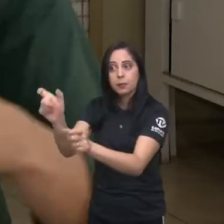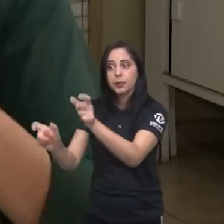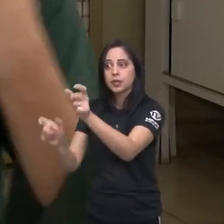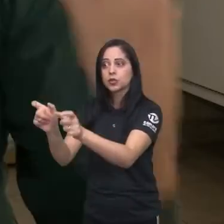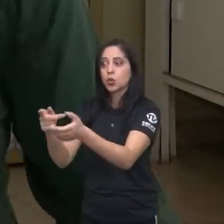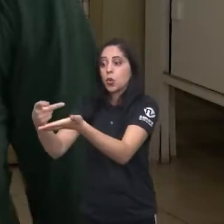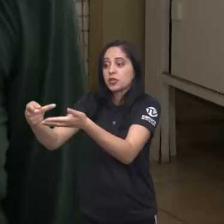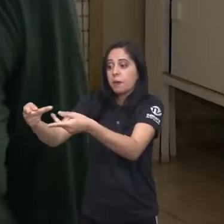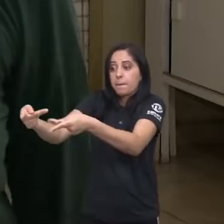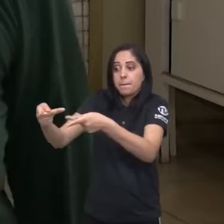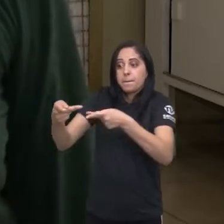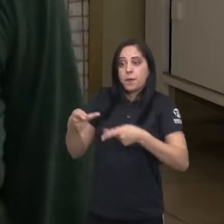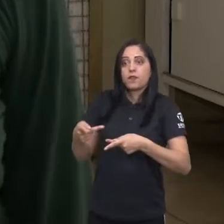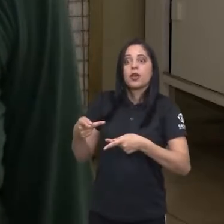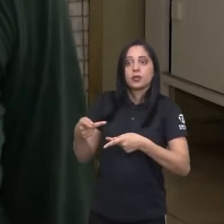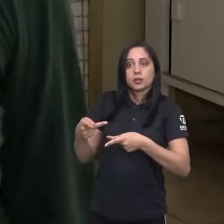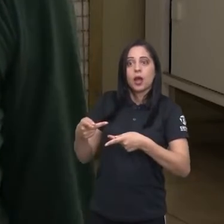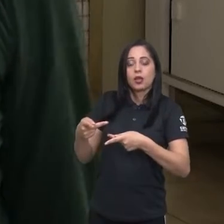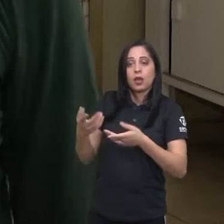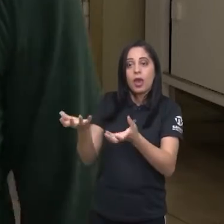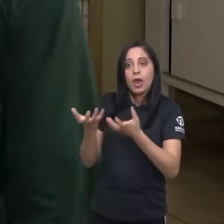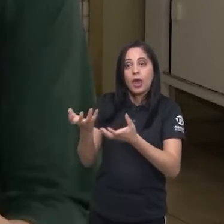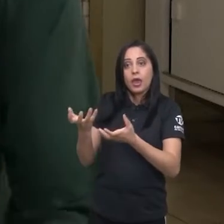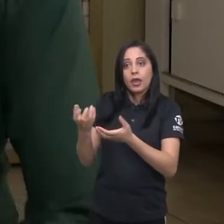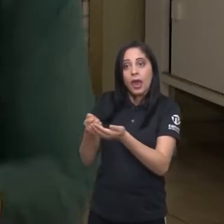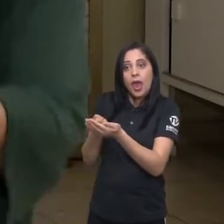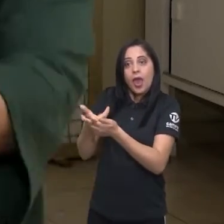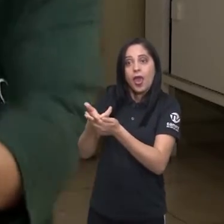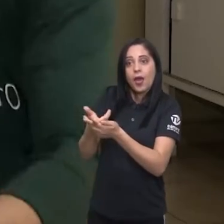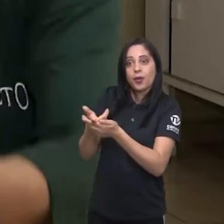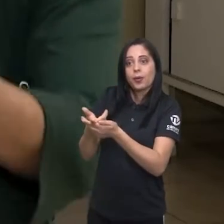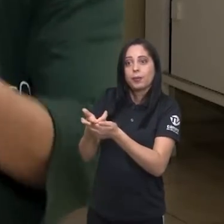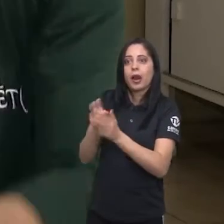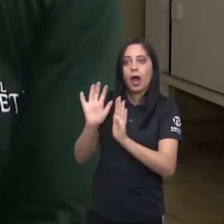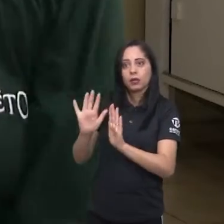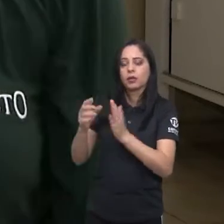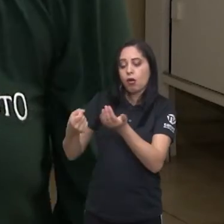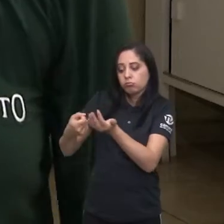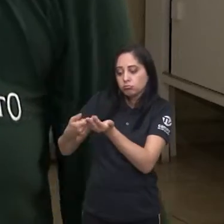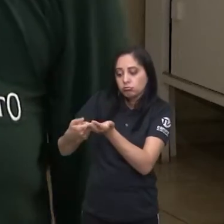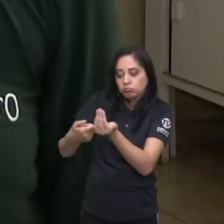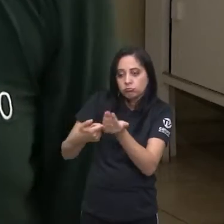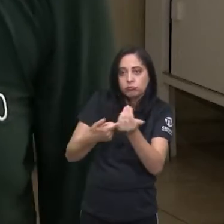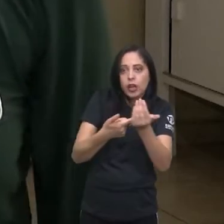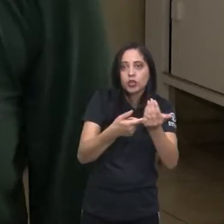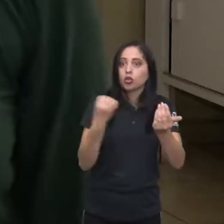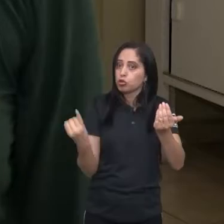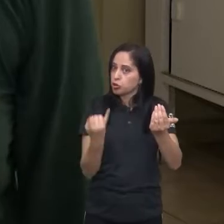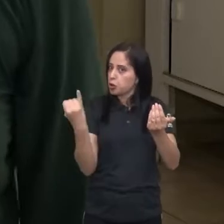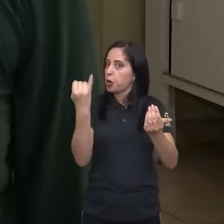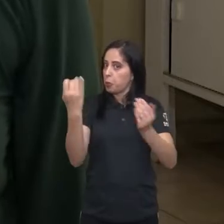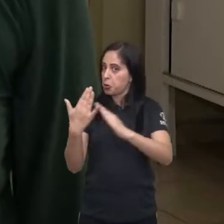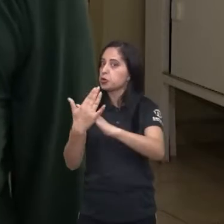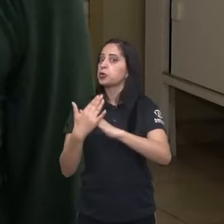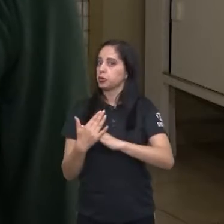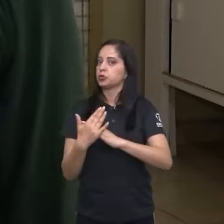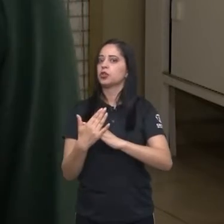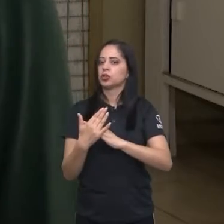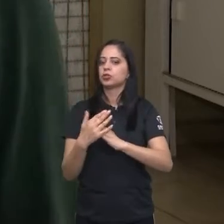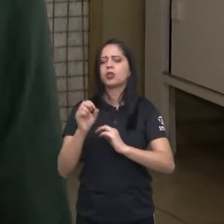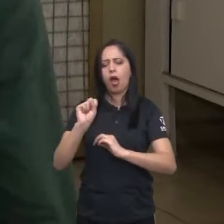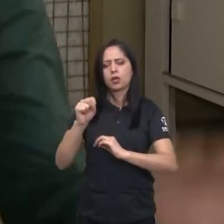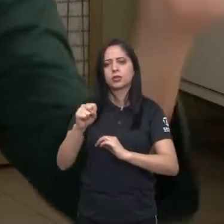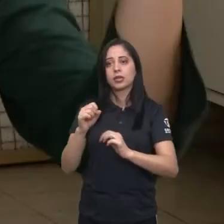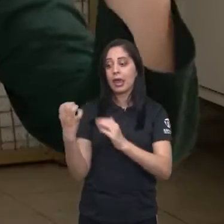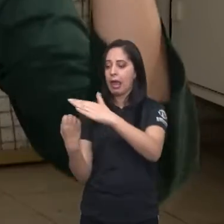clientes procurando a gente em diversos outros estados. Eu acredito que essas tecnologias, que se elas vierem para nos ajudar, elas vão ser de grande valia e para nos